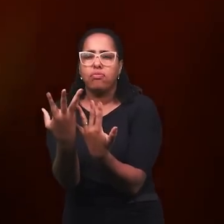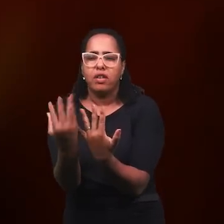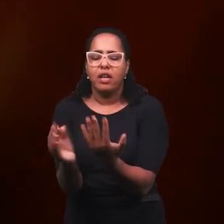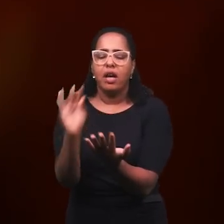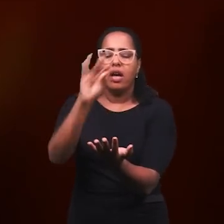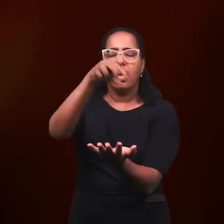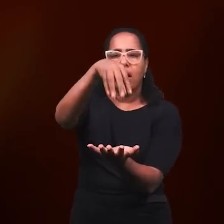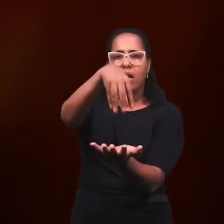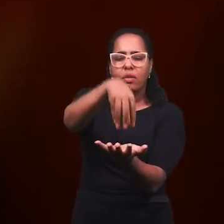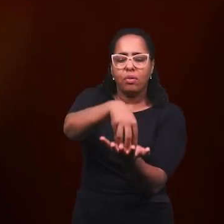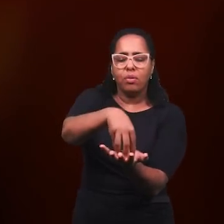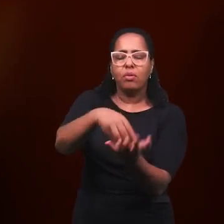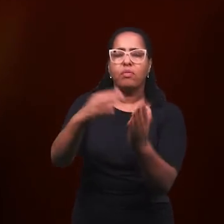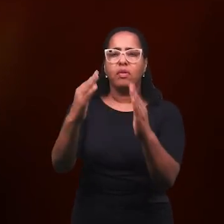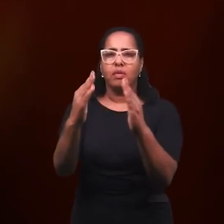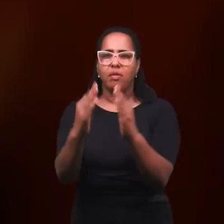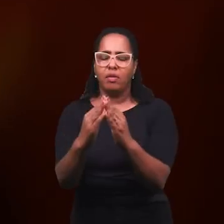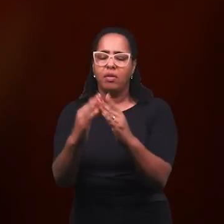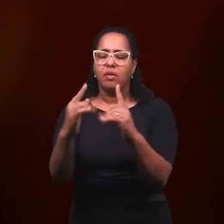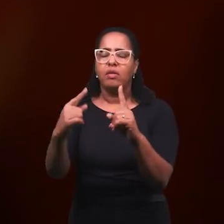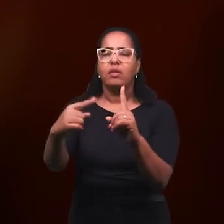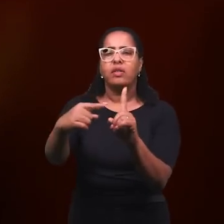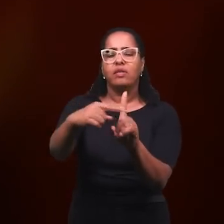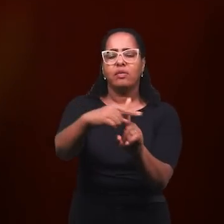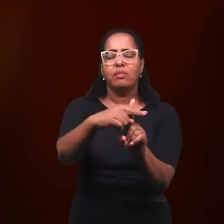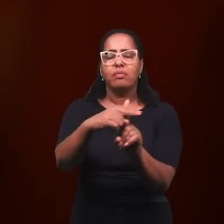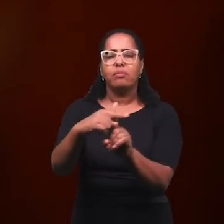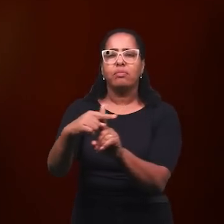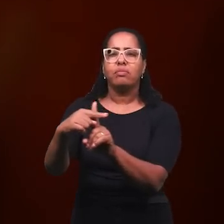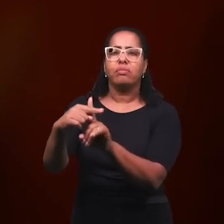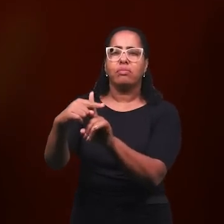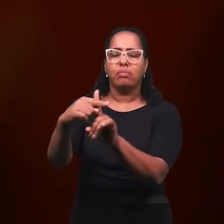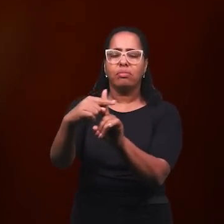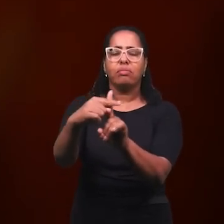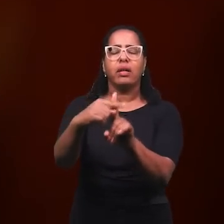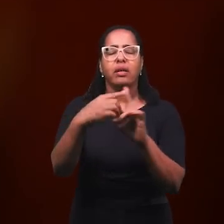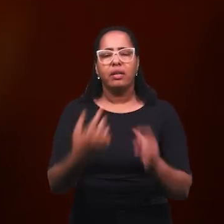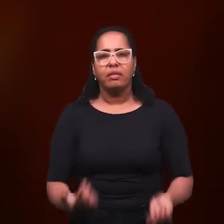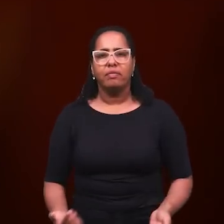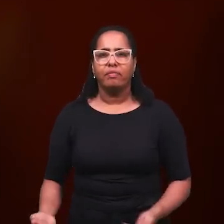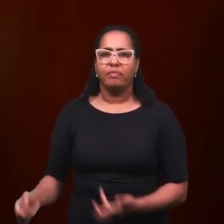e do meio da igreja nos falou.